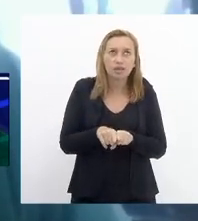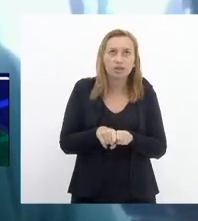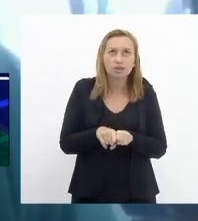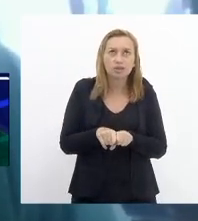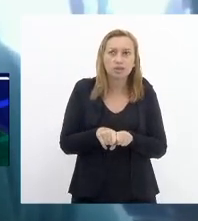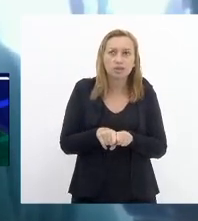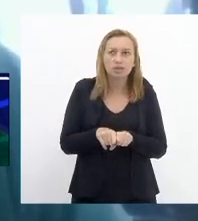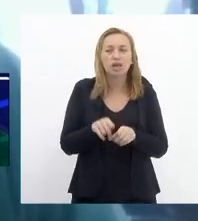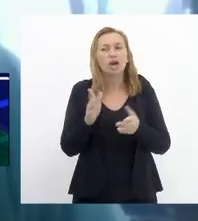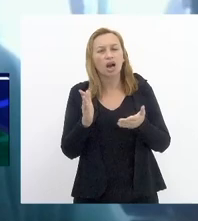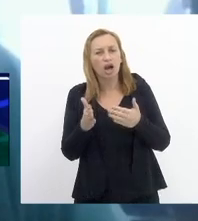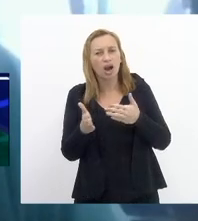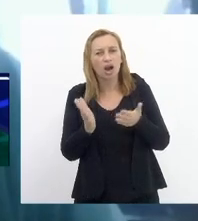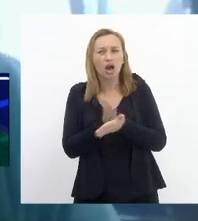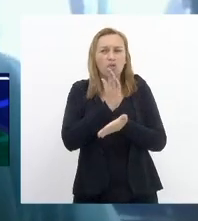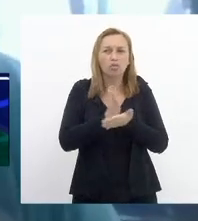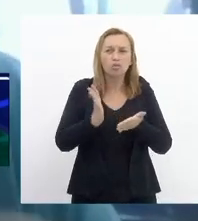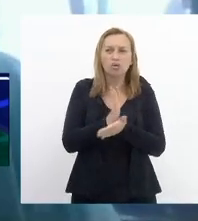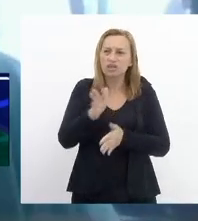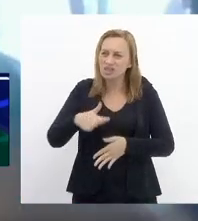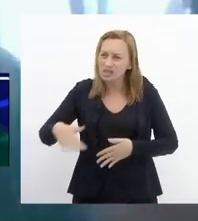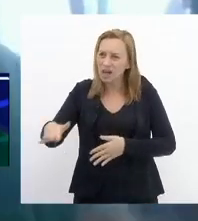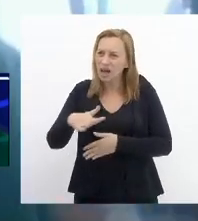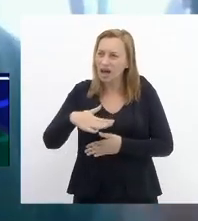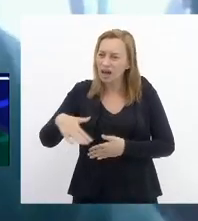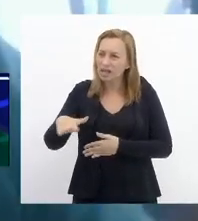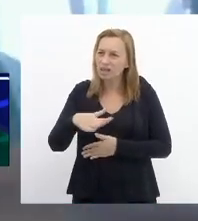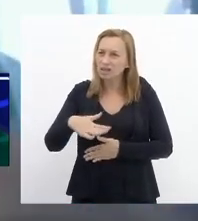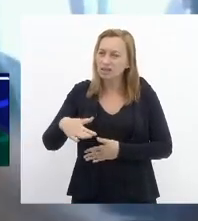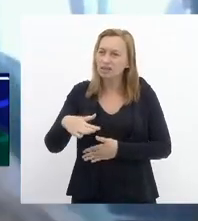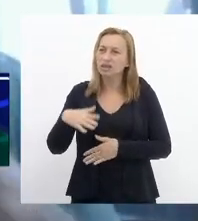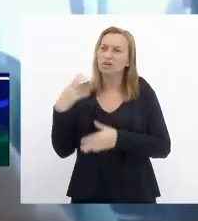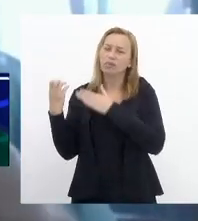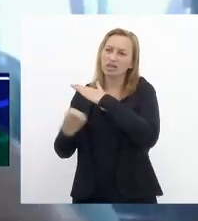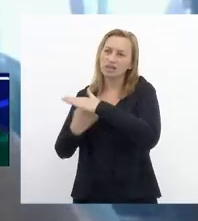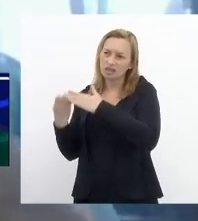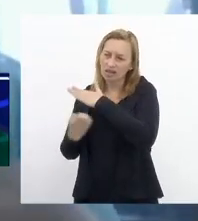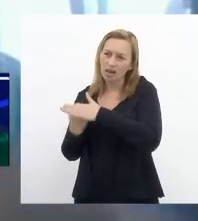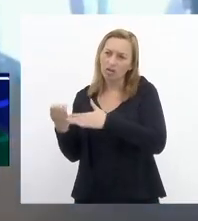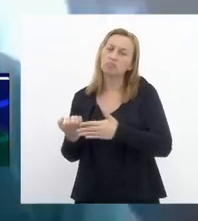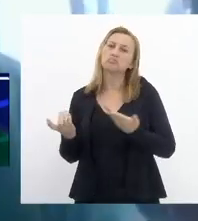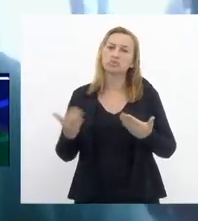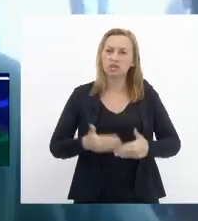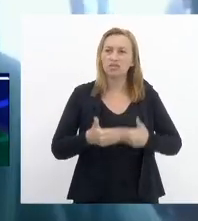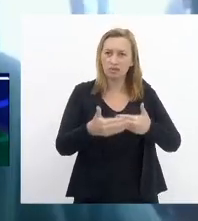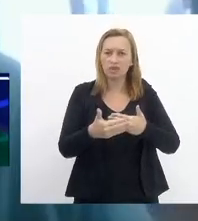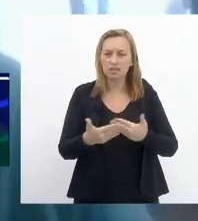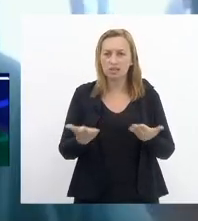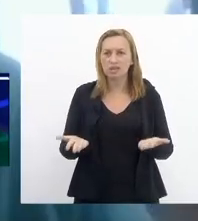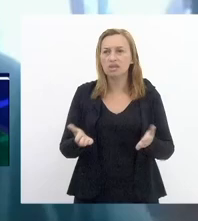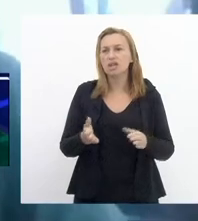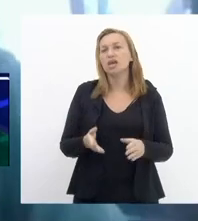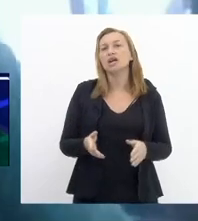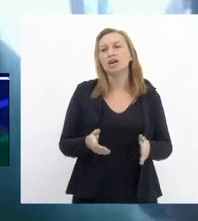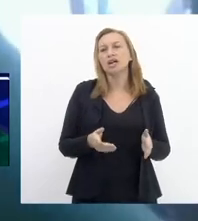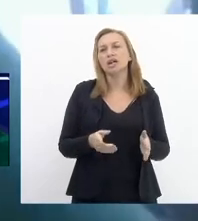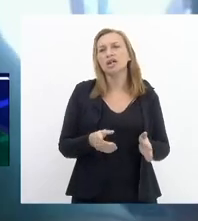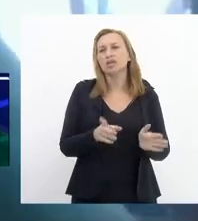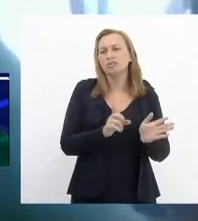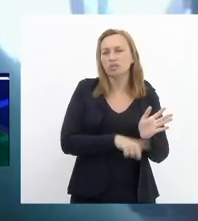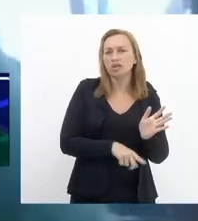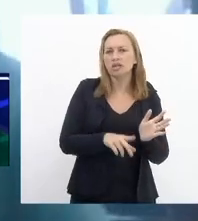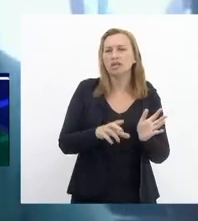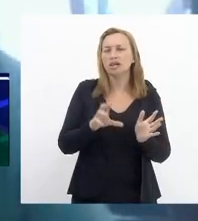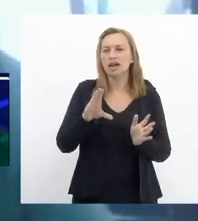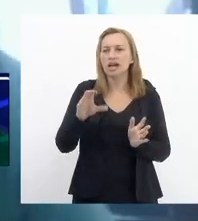com o setor empresarial e comercial, para que a gente implante e avance com isso, gerando renda aos catadores,